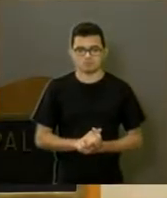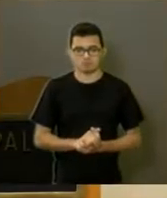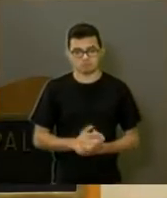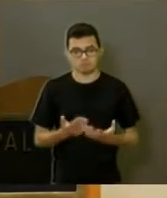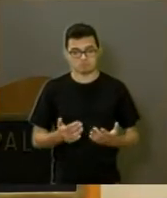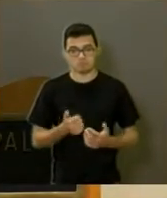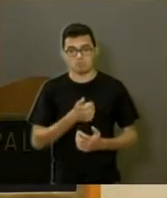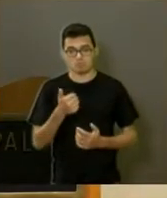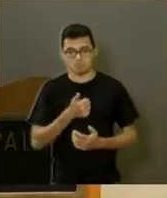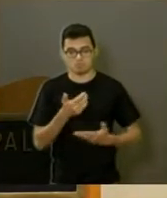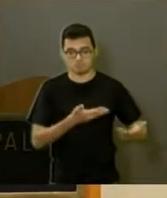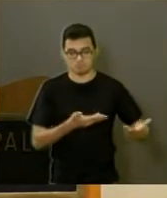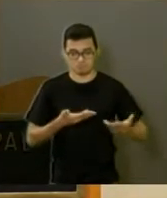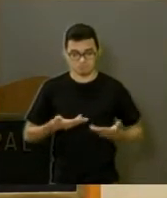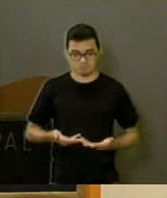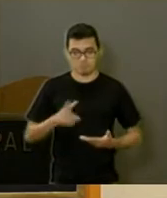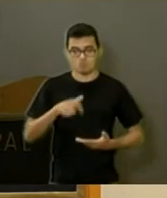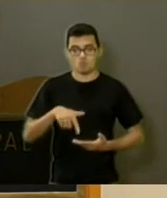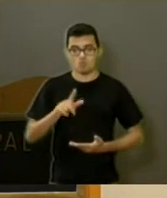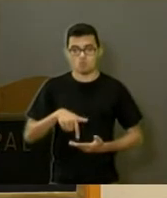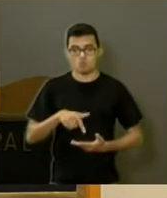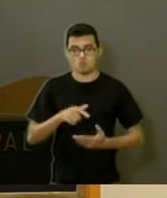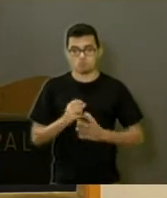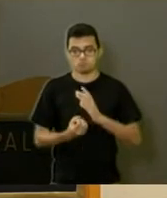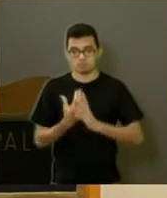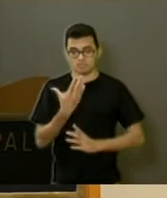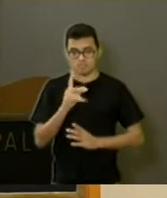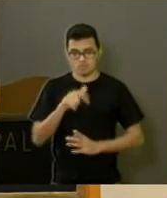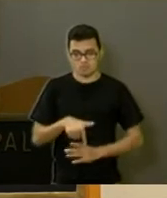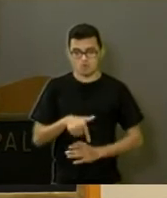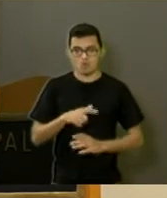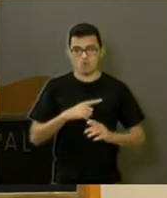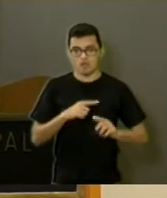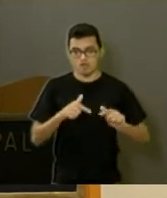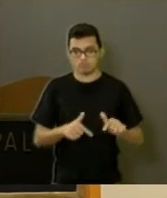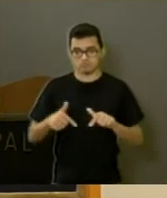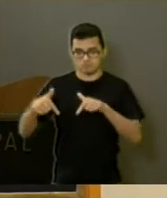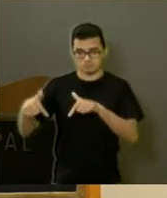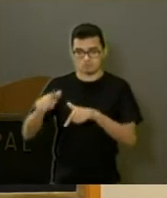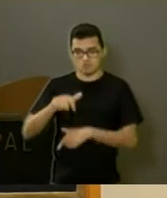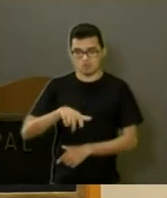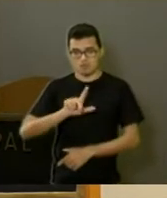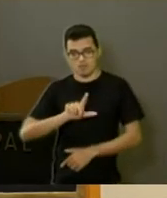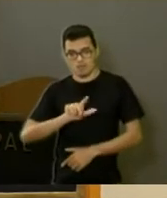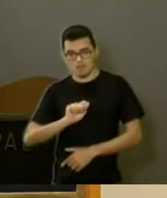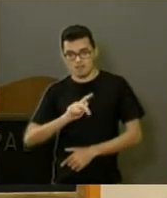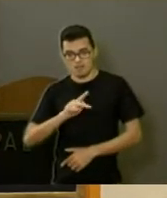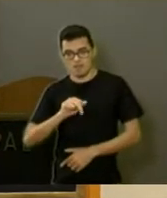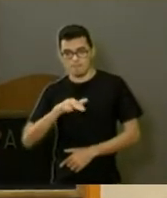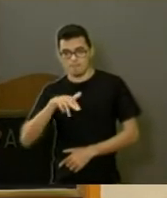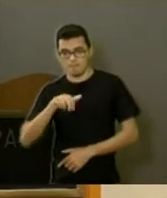Primeiramente, com a palavra, autor da indicação desta homenagem, vereador Dr. Lapena.